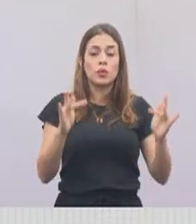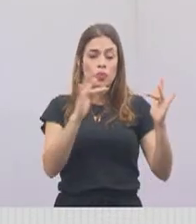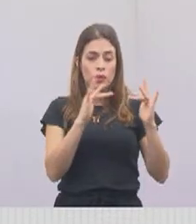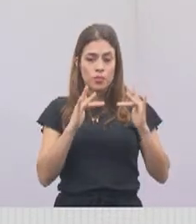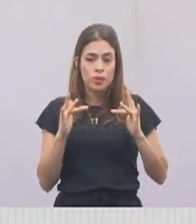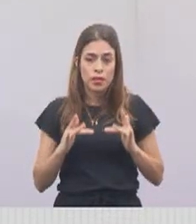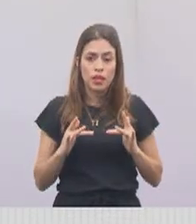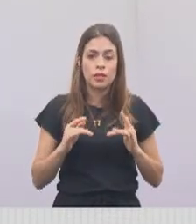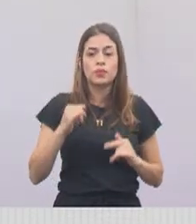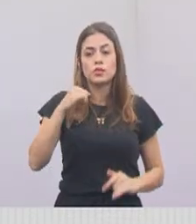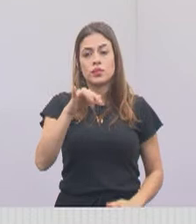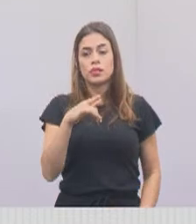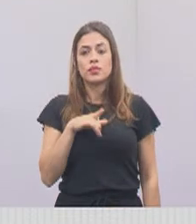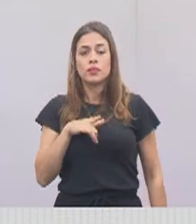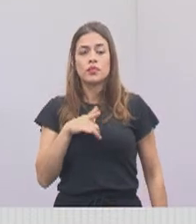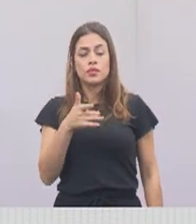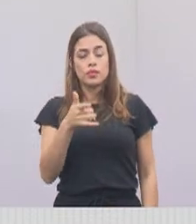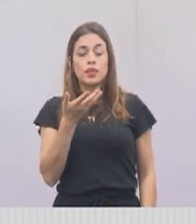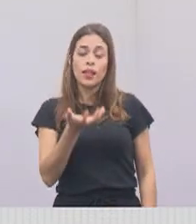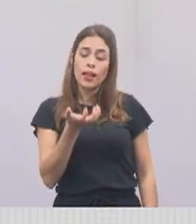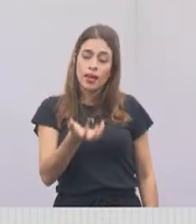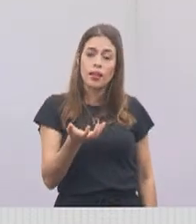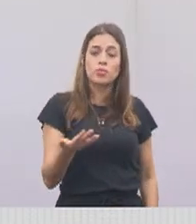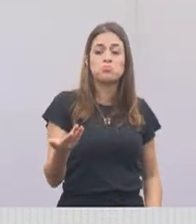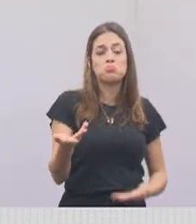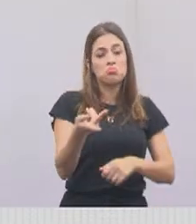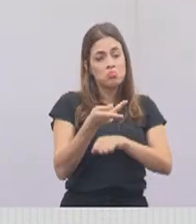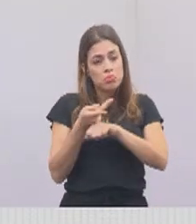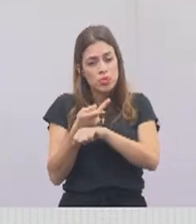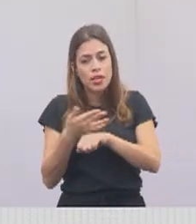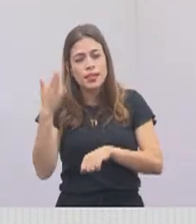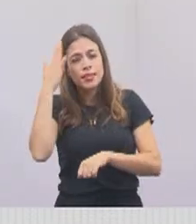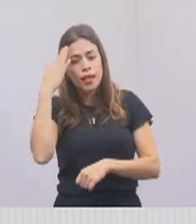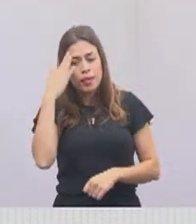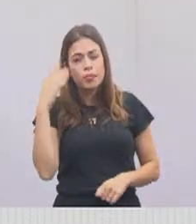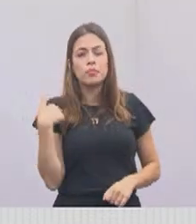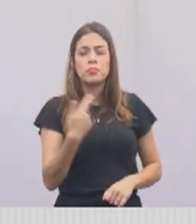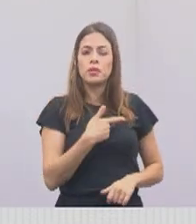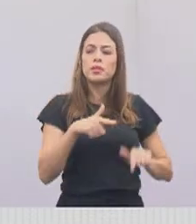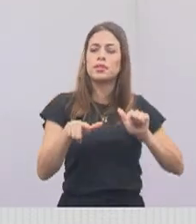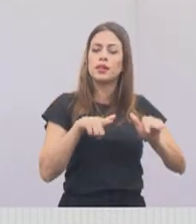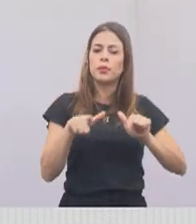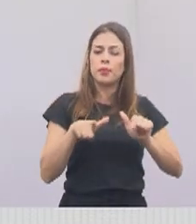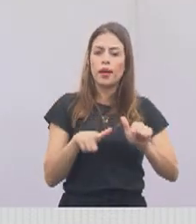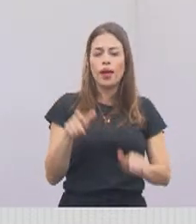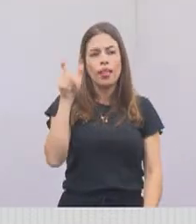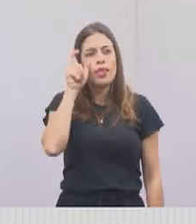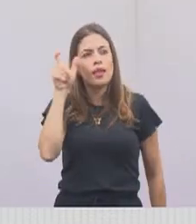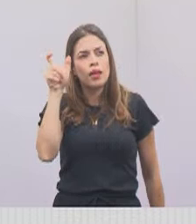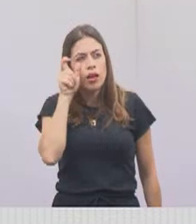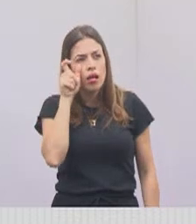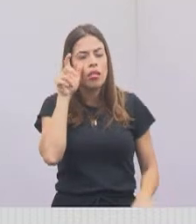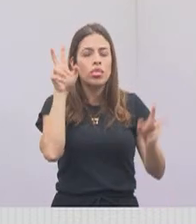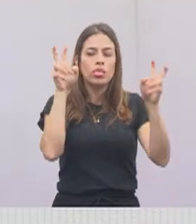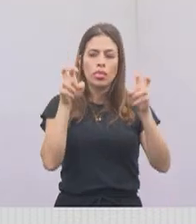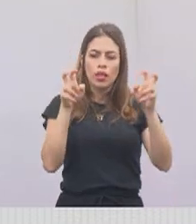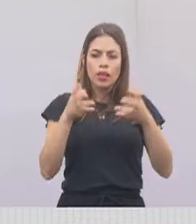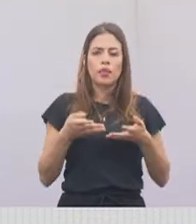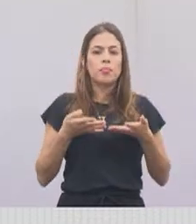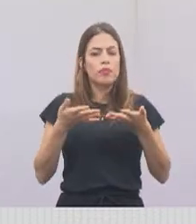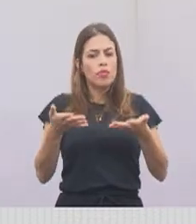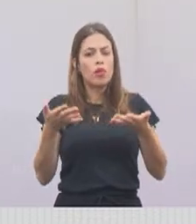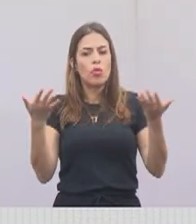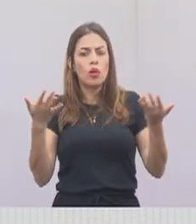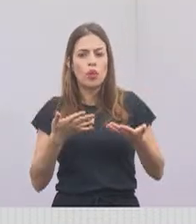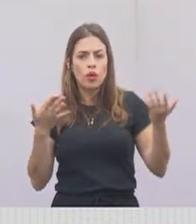caso você queira nos procurar, saber um pouquinho mais sobre o nosso trabalho, se interessou por um tema que eu discorri no dia de hoje, fique à